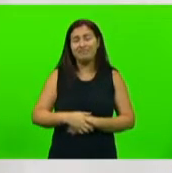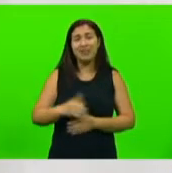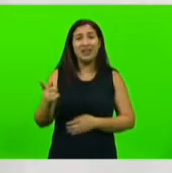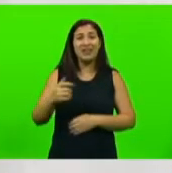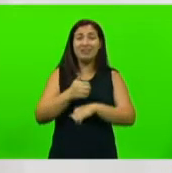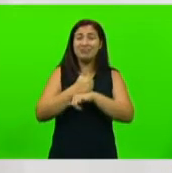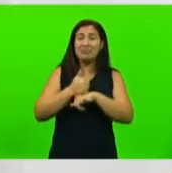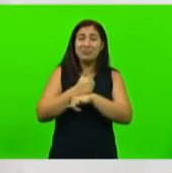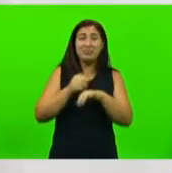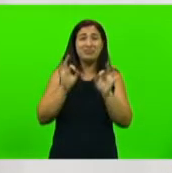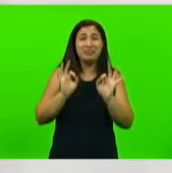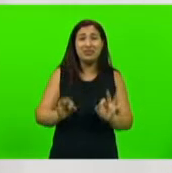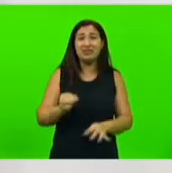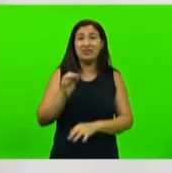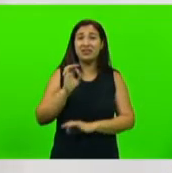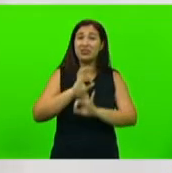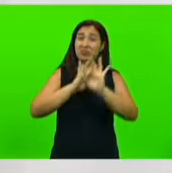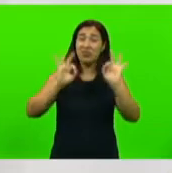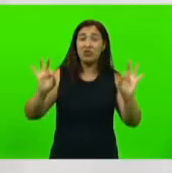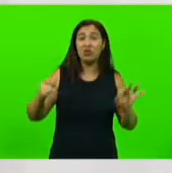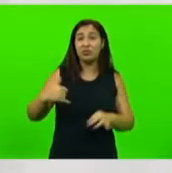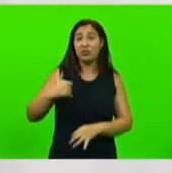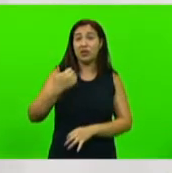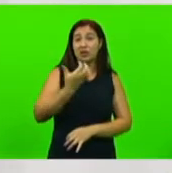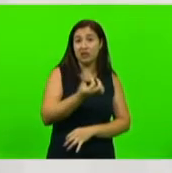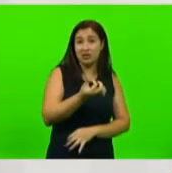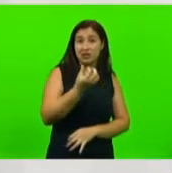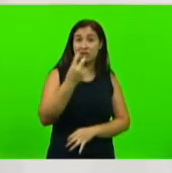profissional, 62 anos,